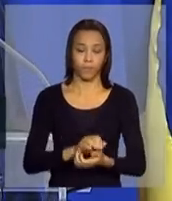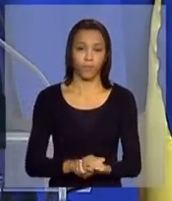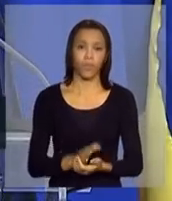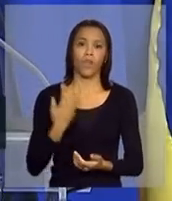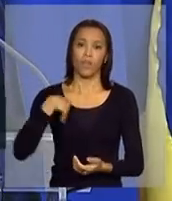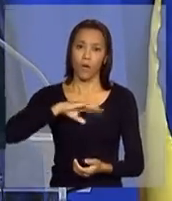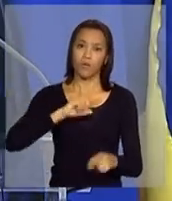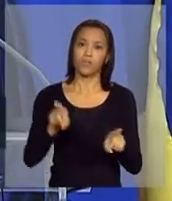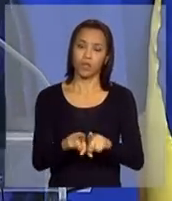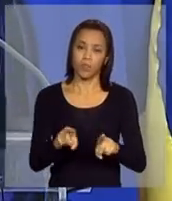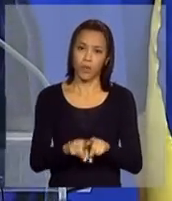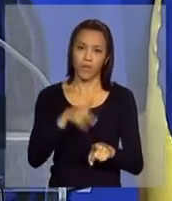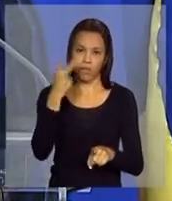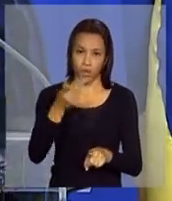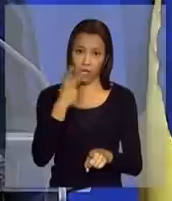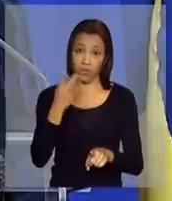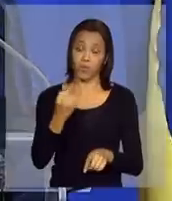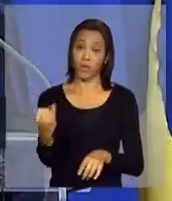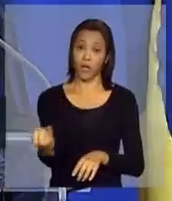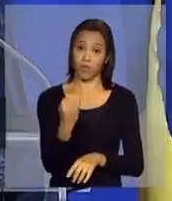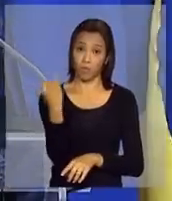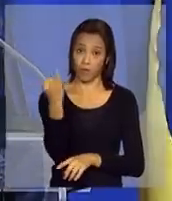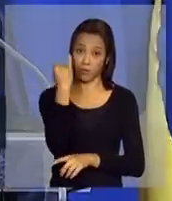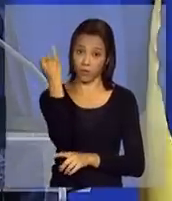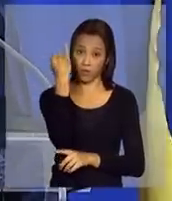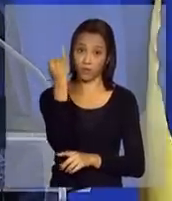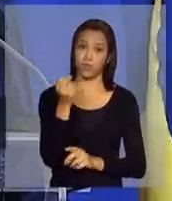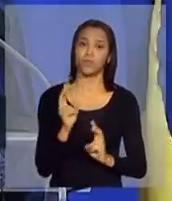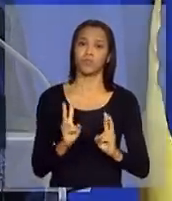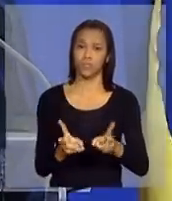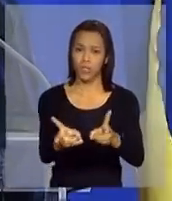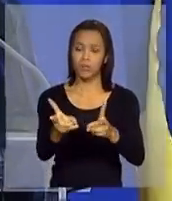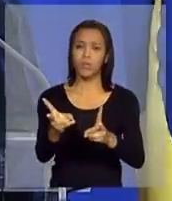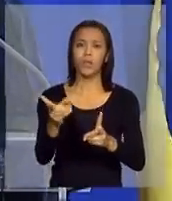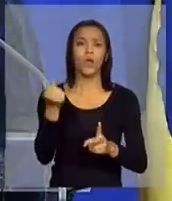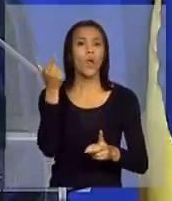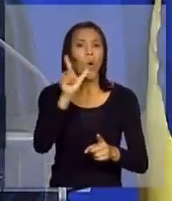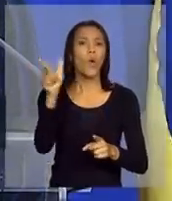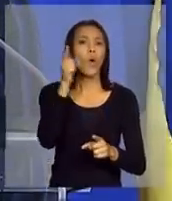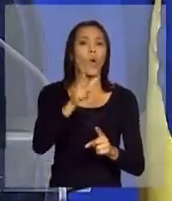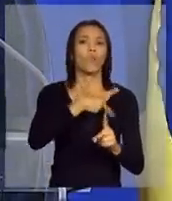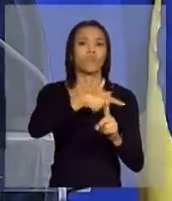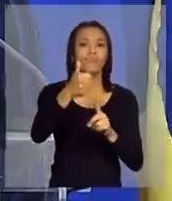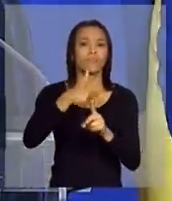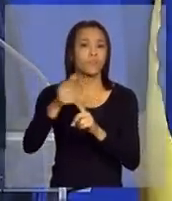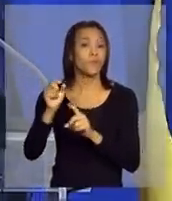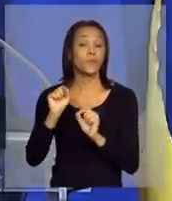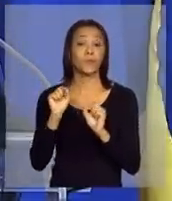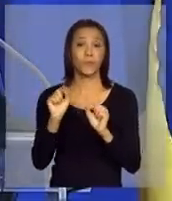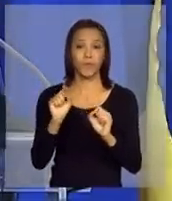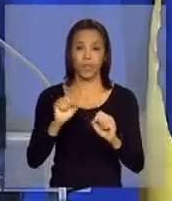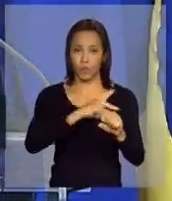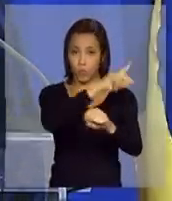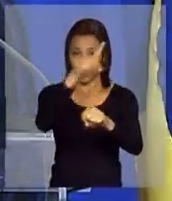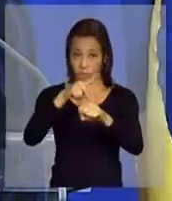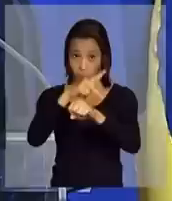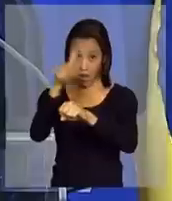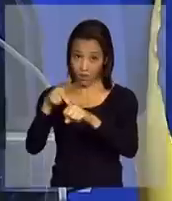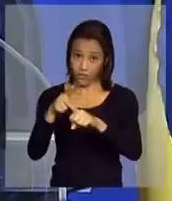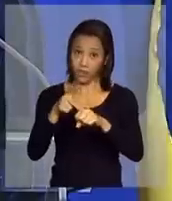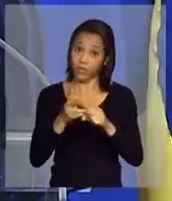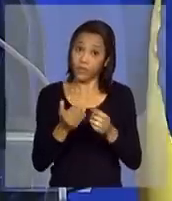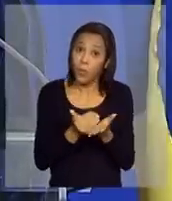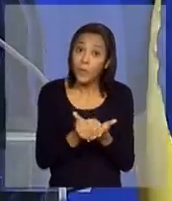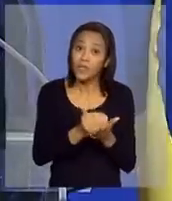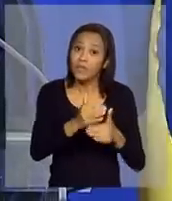Enfatizamos também a importância de manter as conquistas dos países desenvolvidos